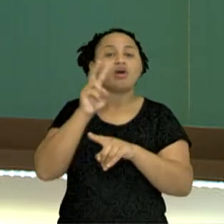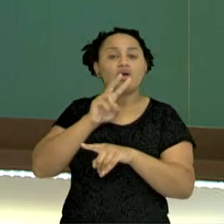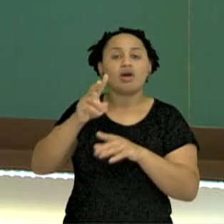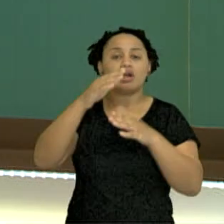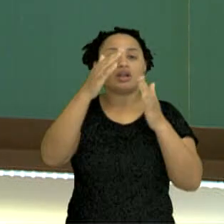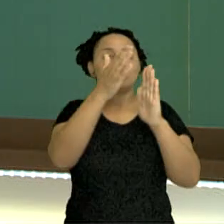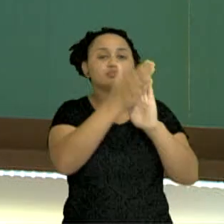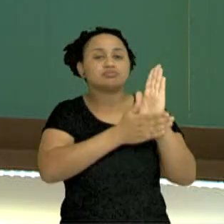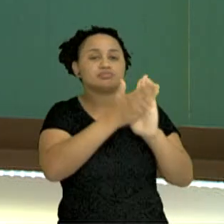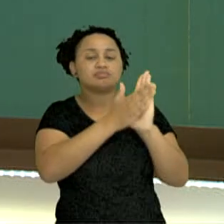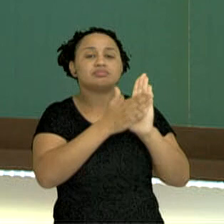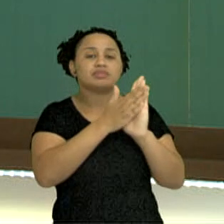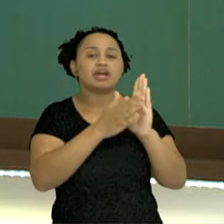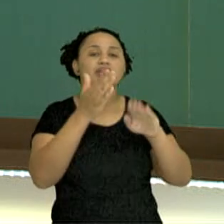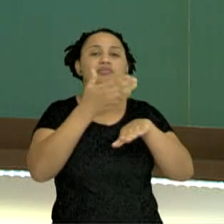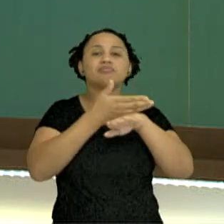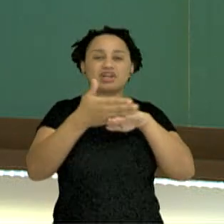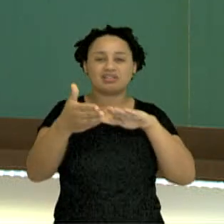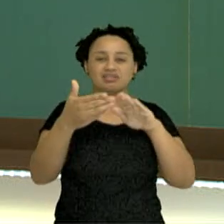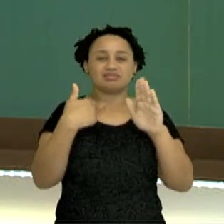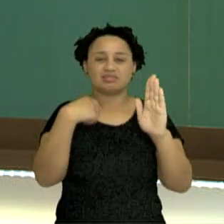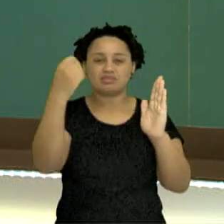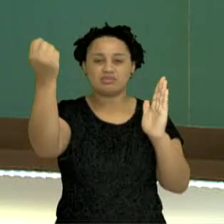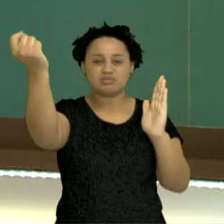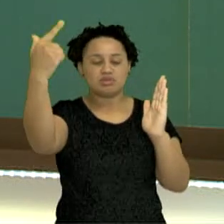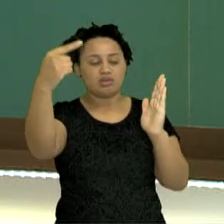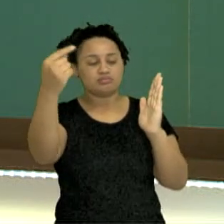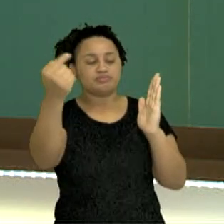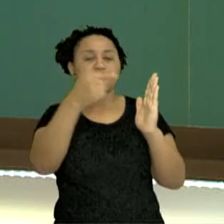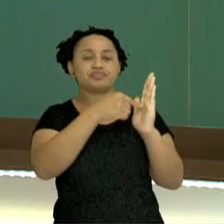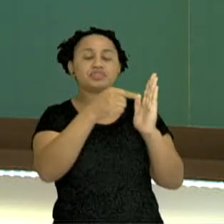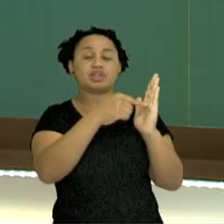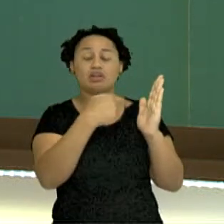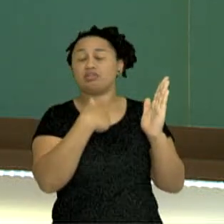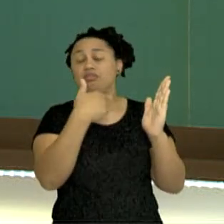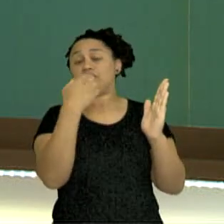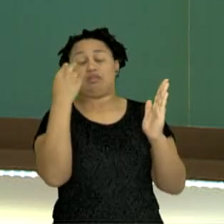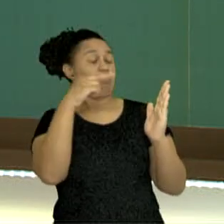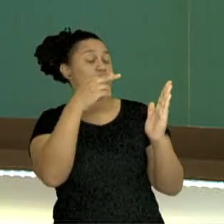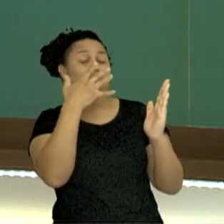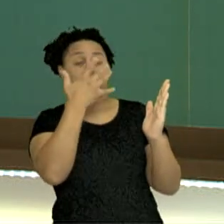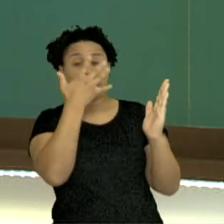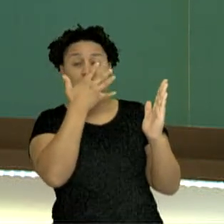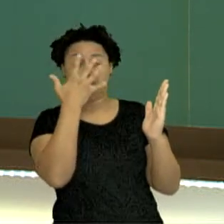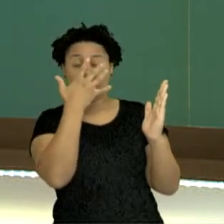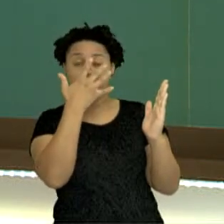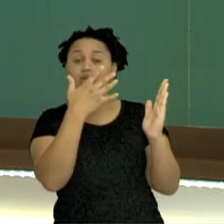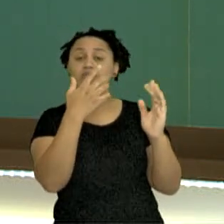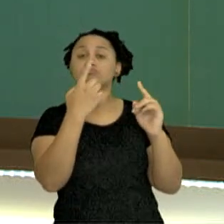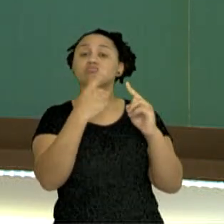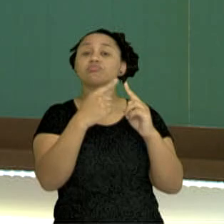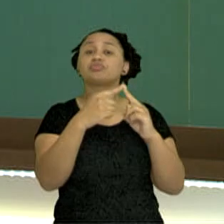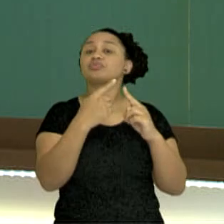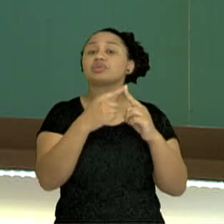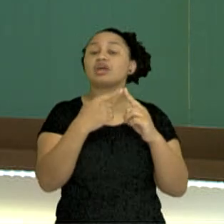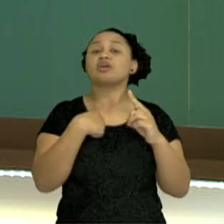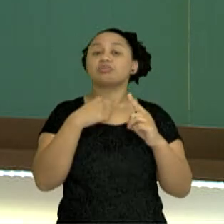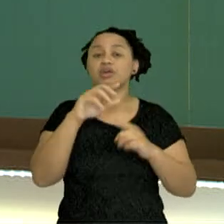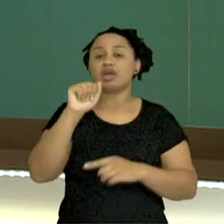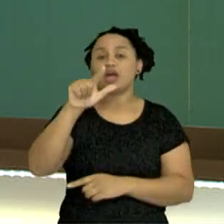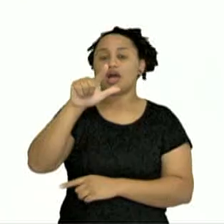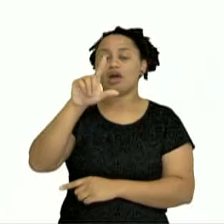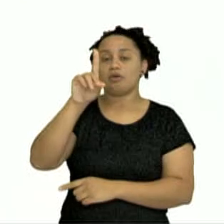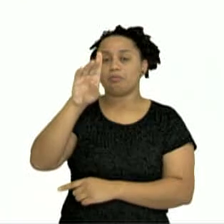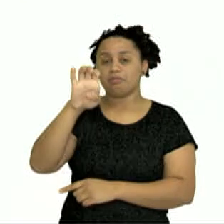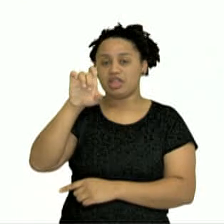sob a luz do sol, com certeza essa parede branca vai nos ofuscar um pouco os olhos, pois o albedo